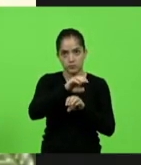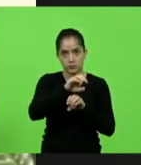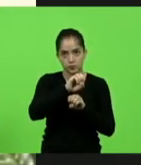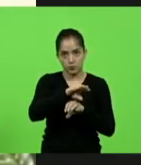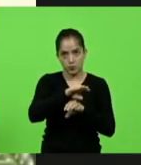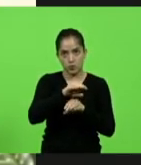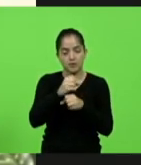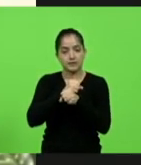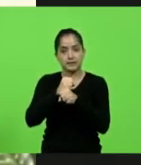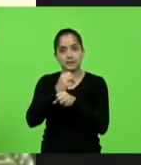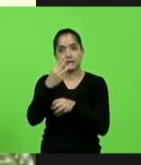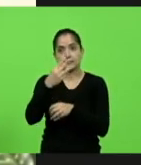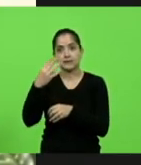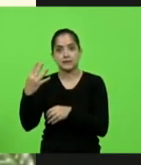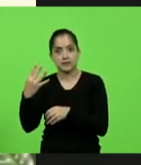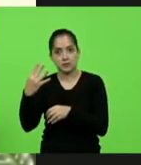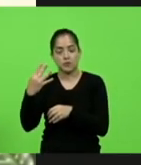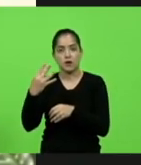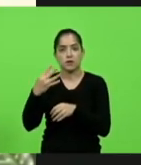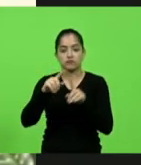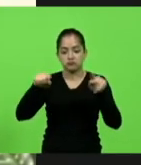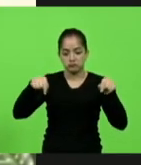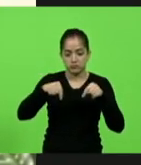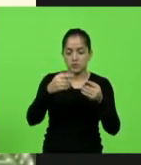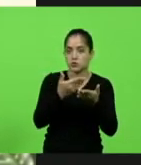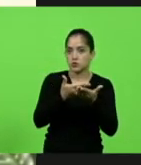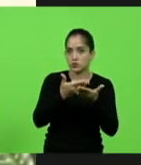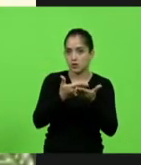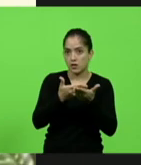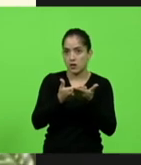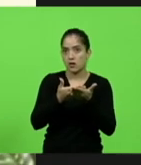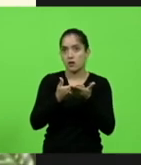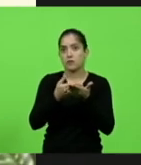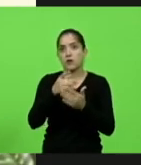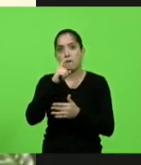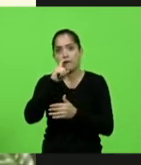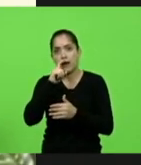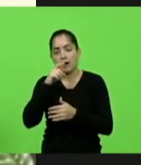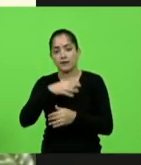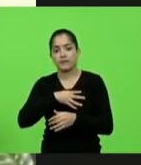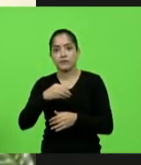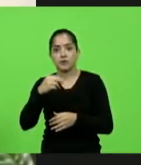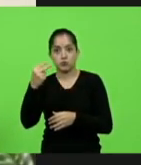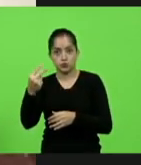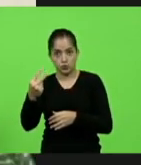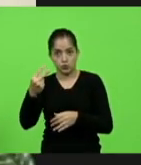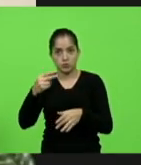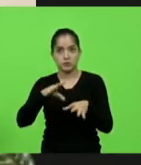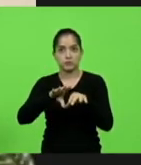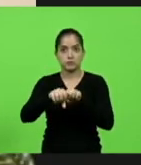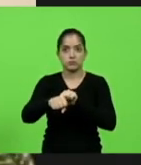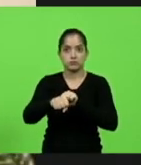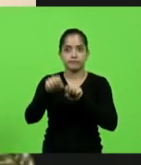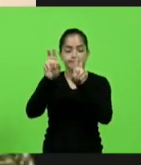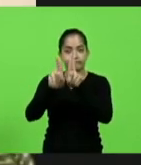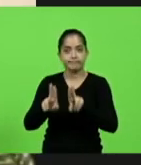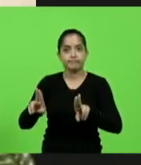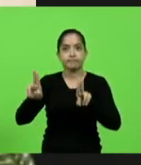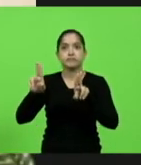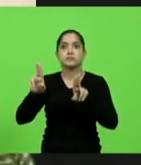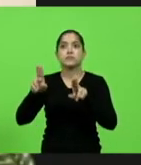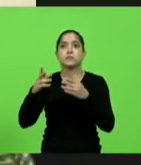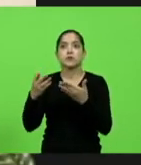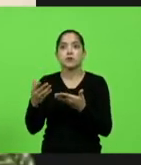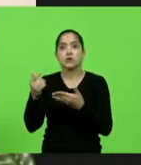34 anos, né, em sala de aula, pai de 2 filhos, um recém-formado na Universidade Federal, e